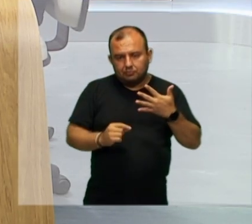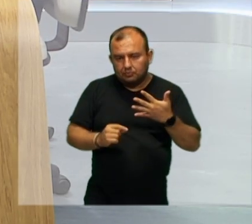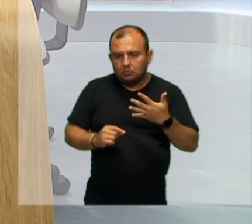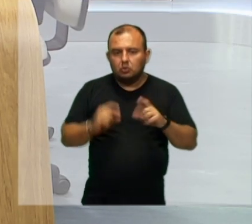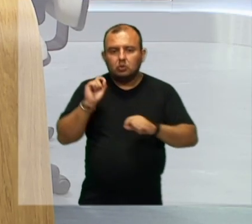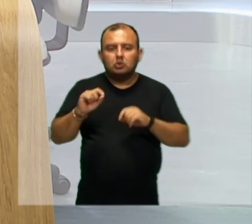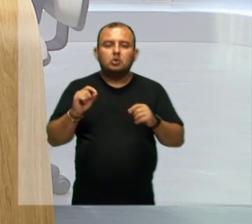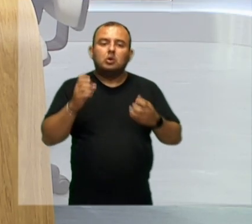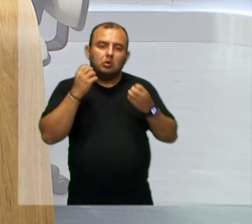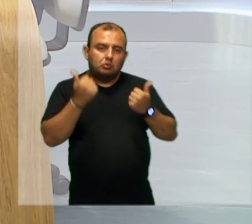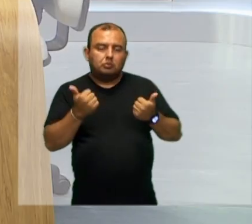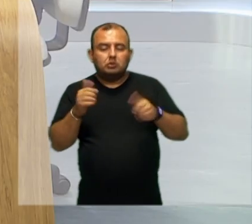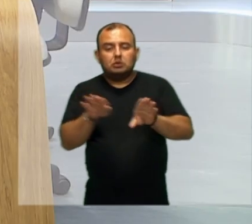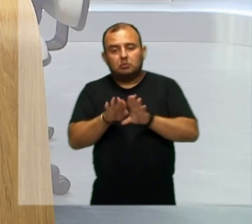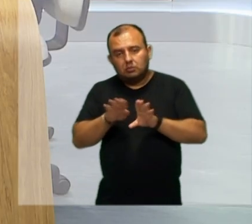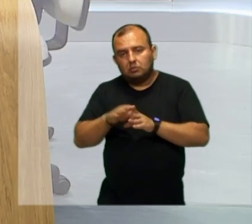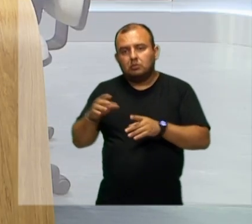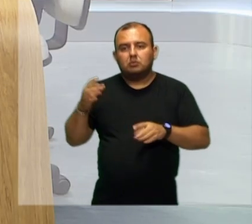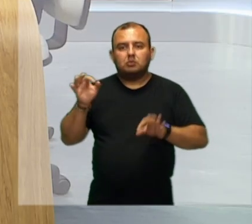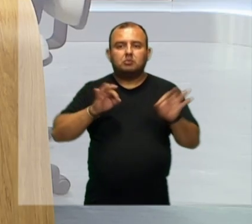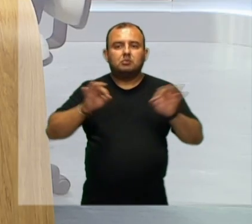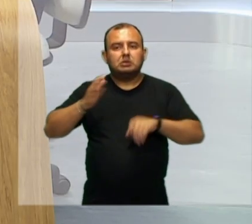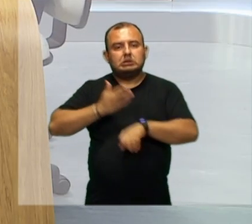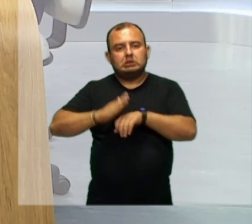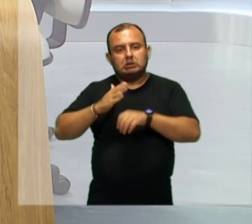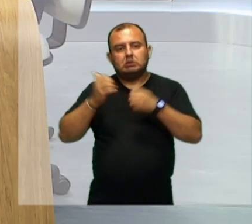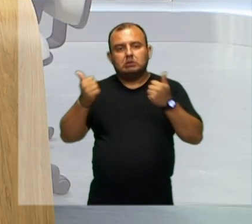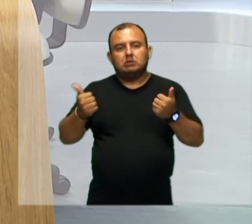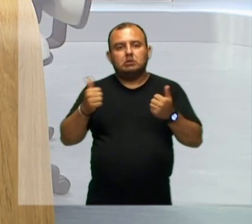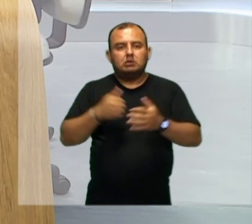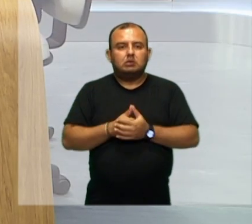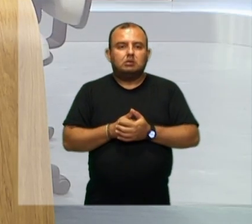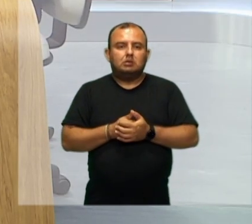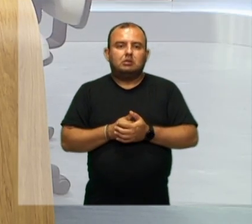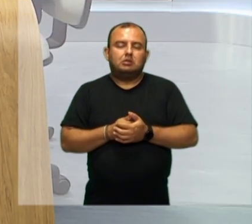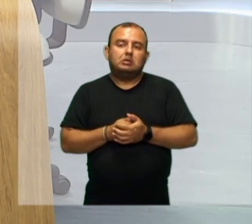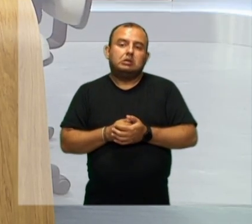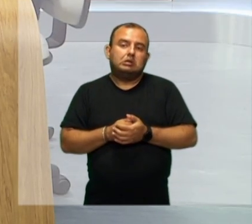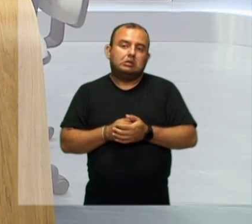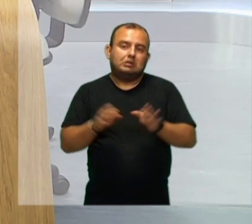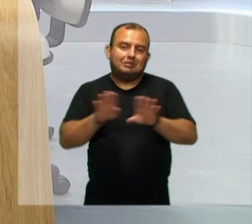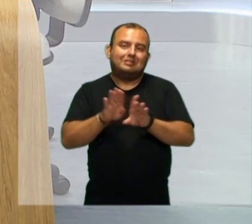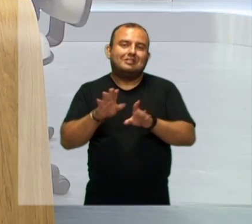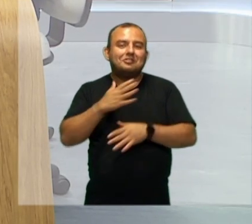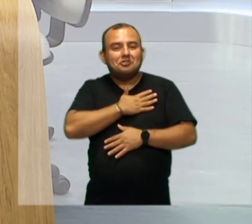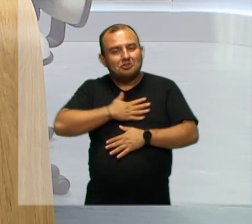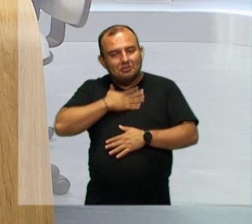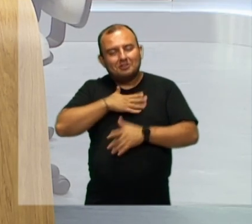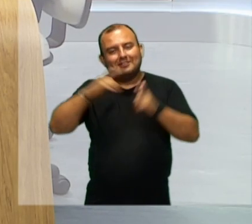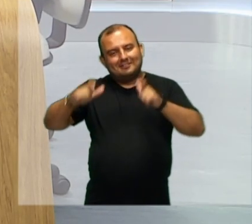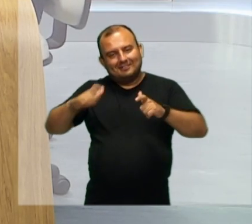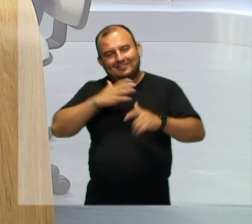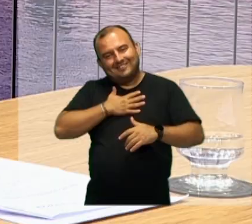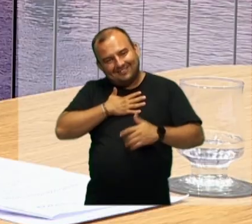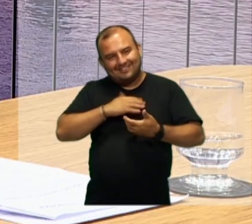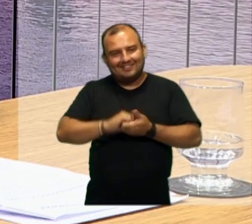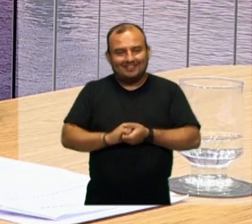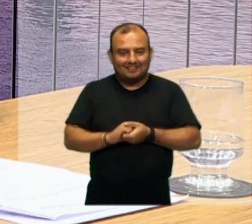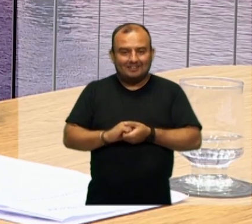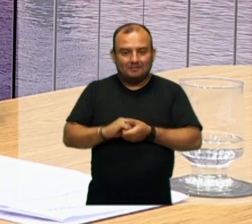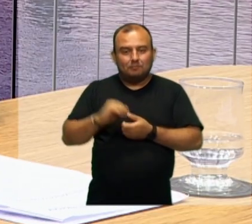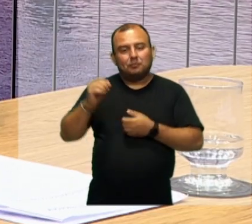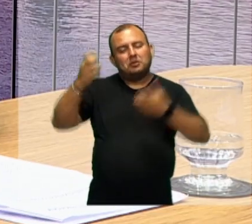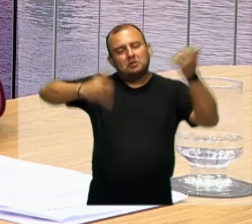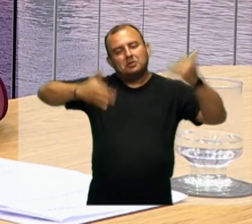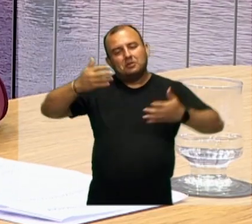ela favorável para você fazer uma boa performance, né? E aí a gente acaba gostando desses ambientes. A gente tem